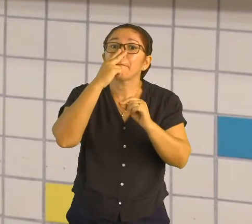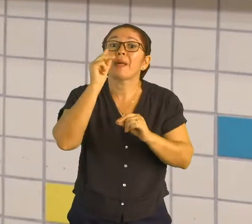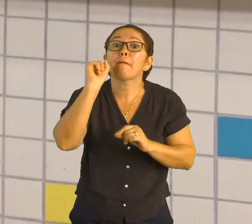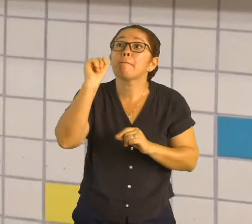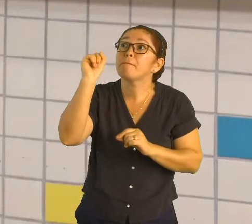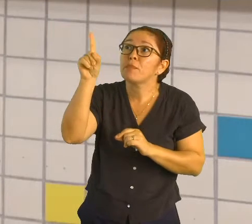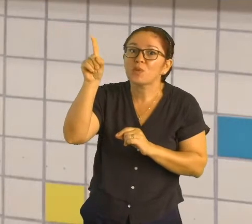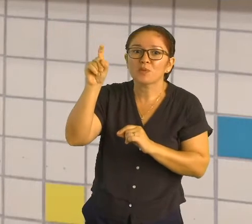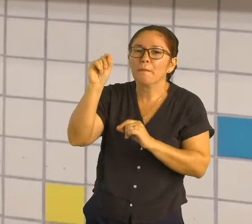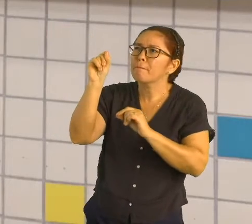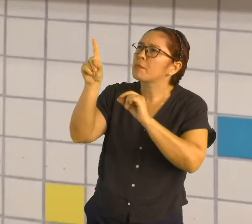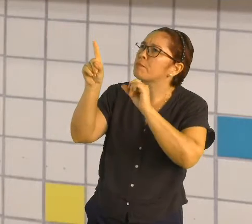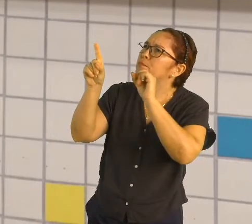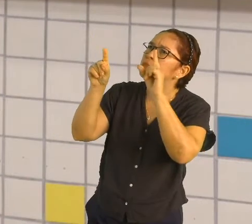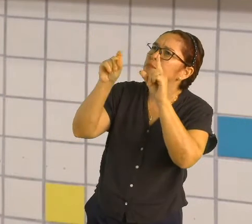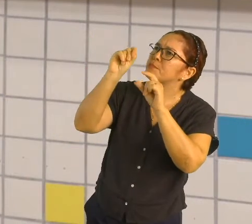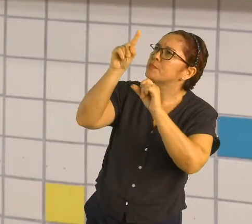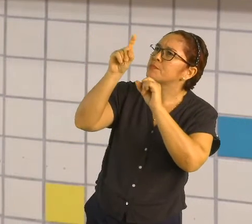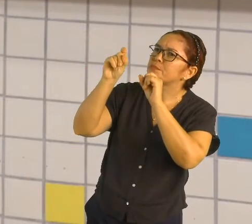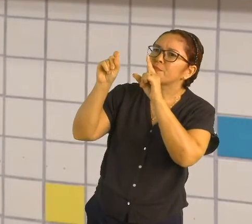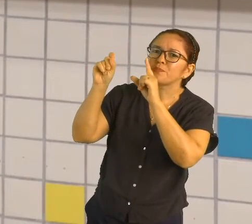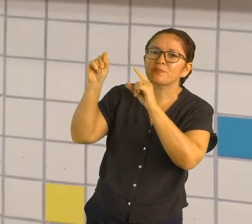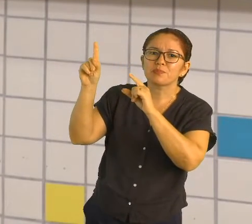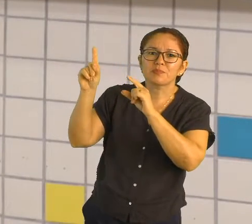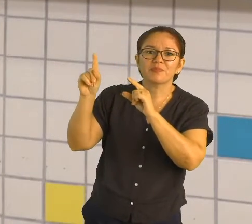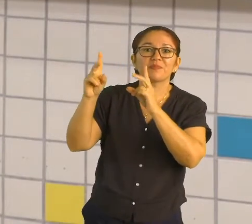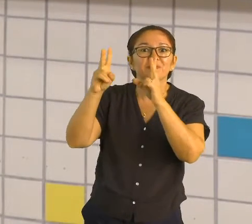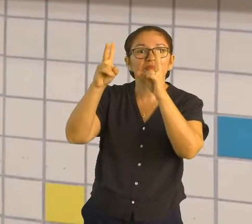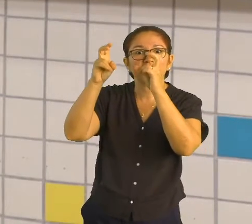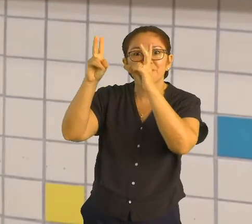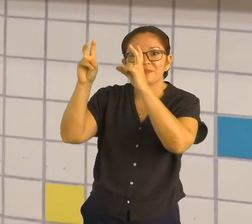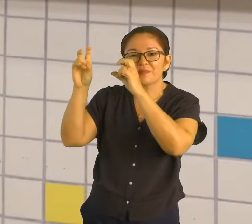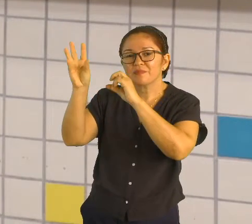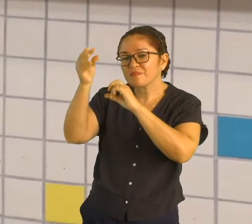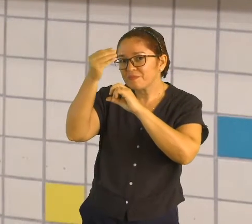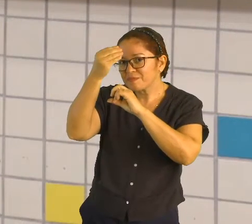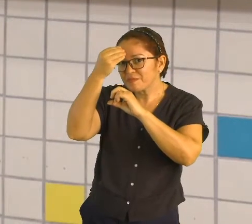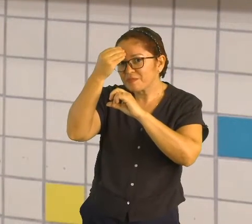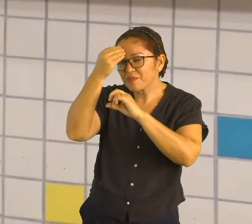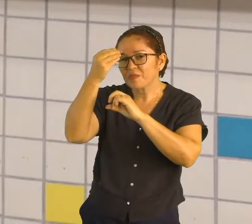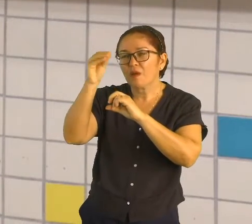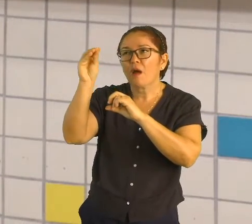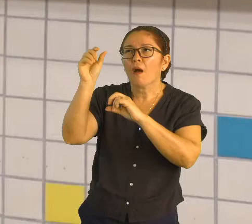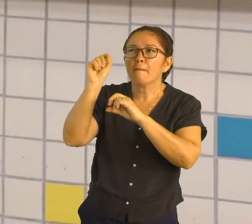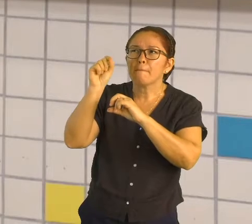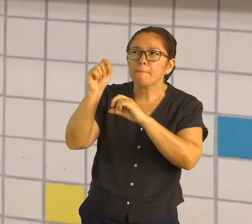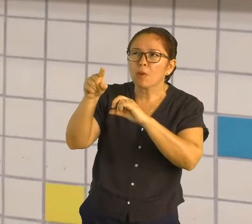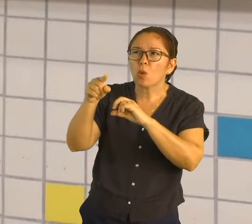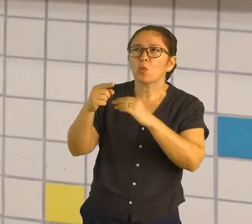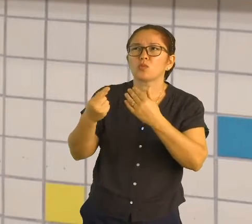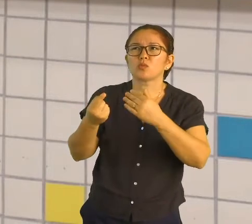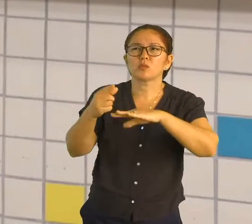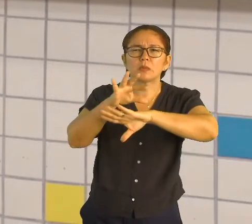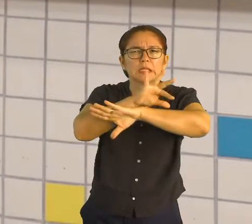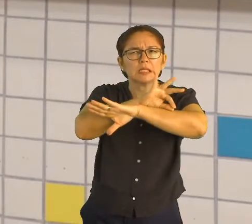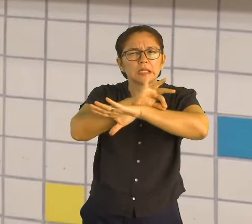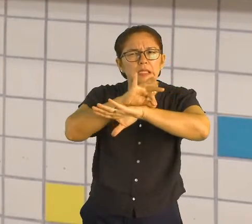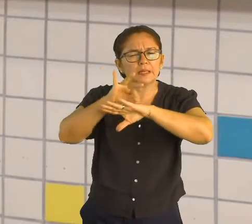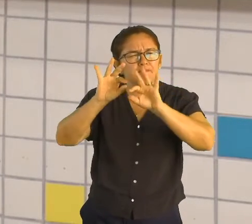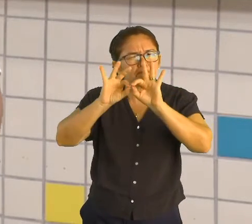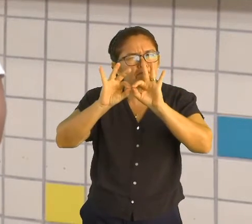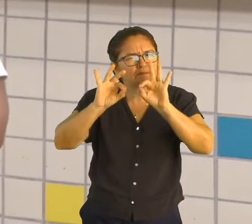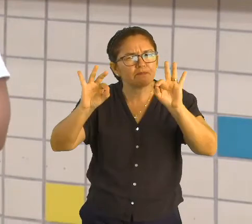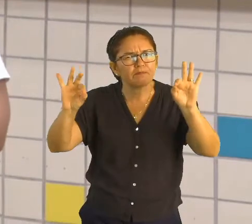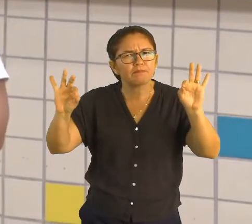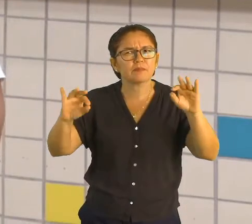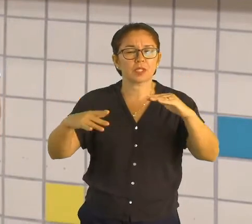nós temos agora essas ideias de ponto, reta e plano. Essas